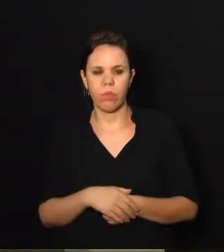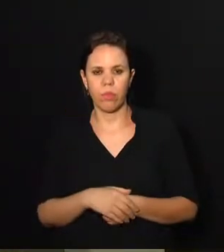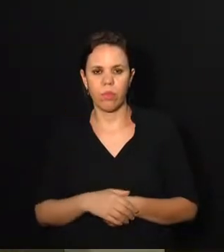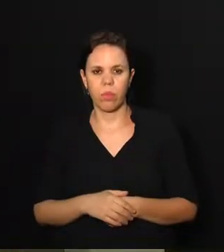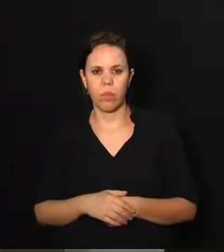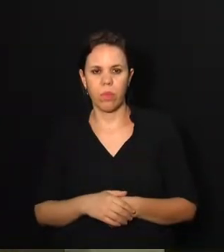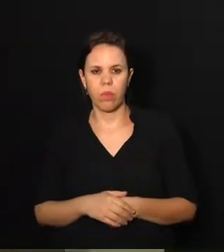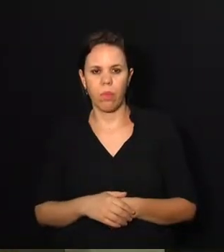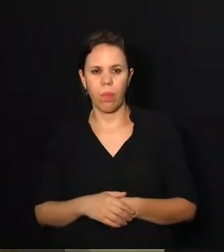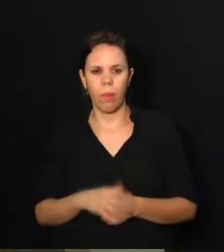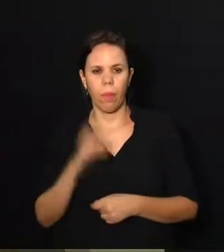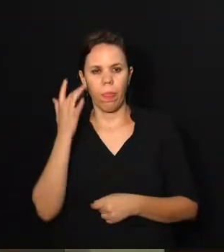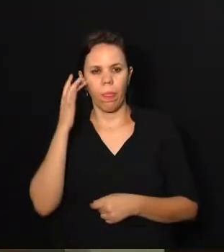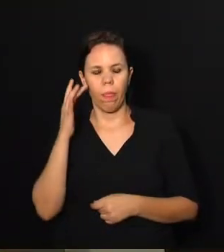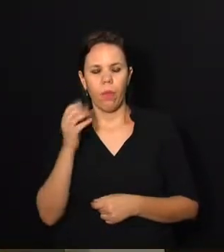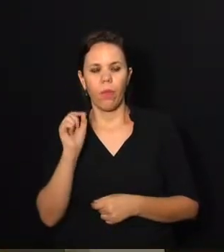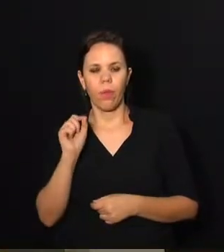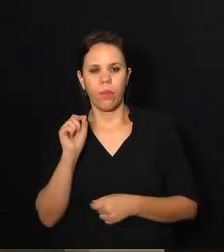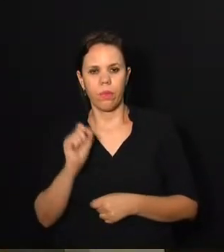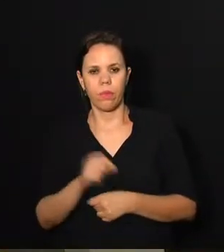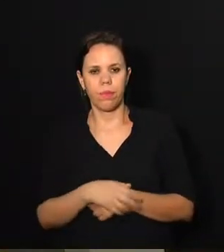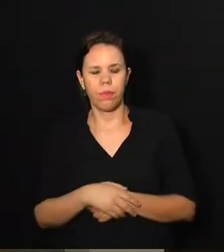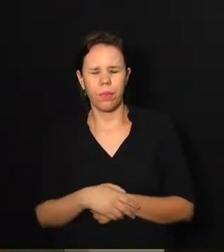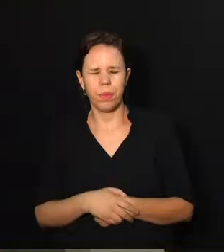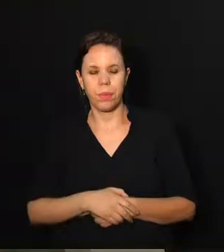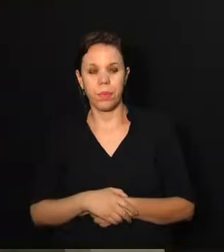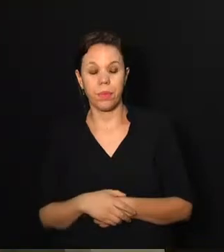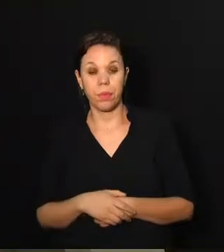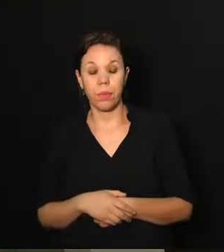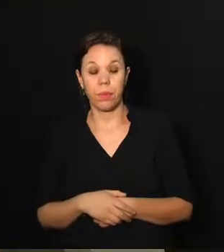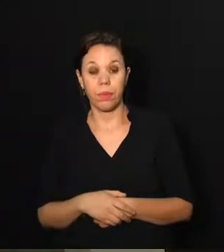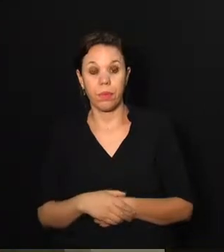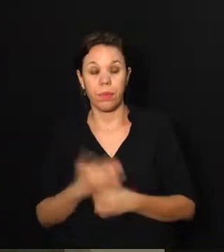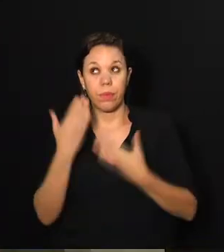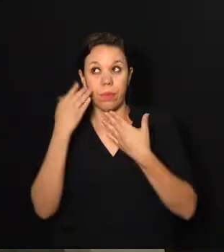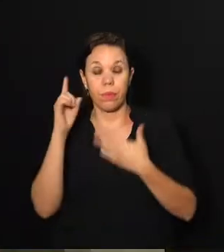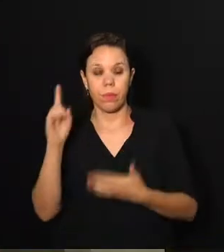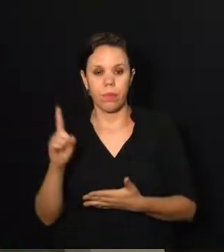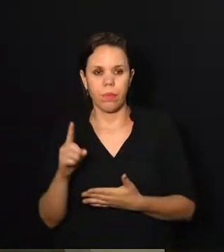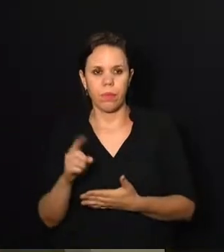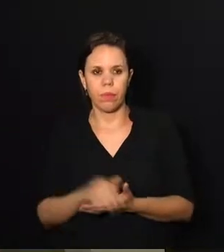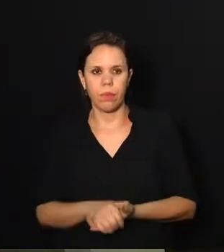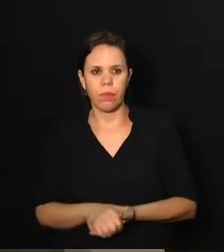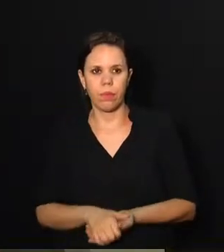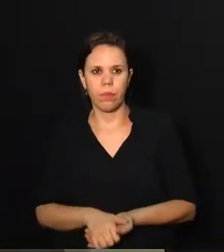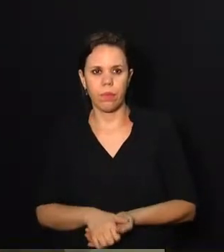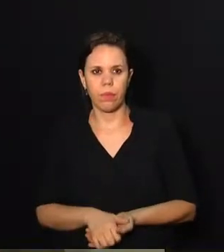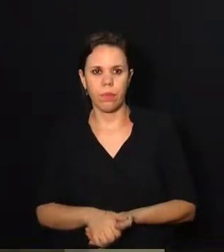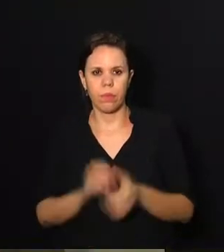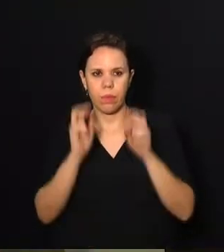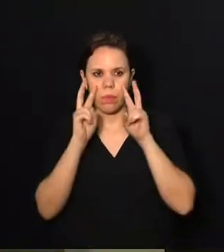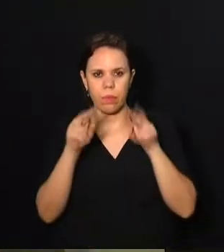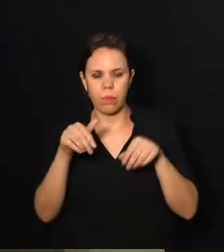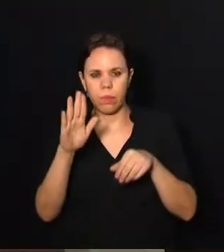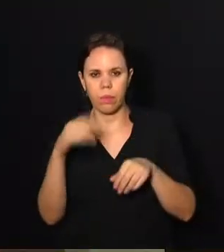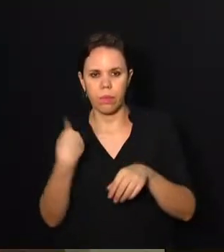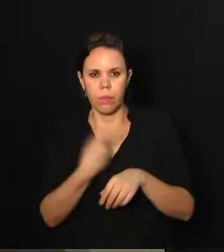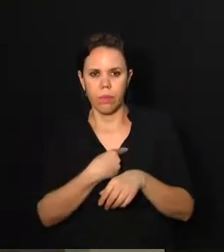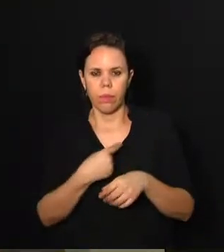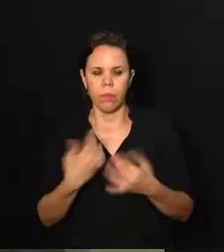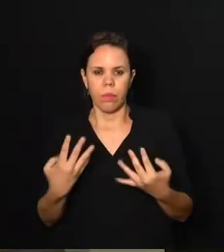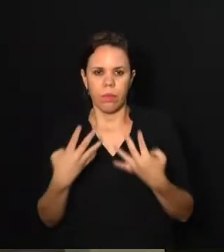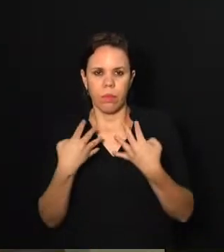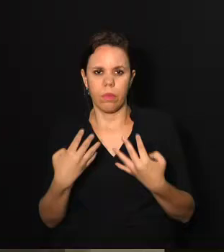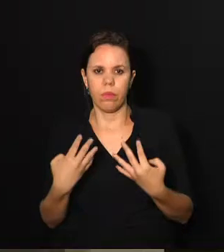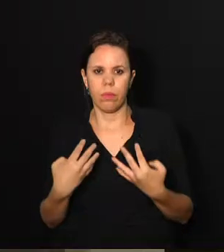acho interessante, assim, graças a Deus que estão olhando mais por nós, porque